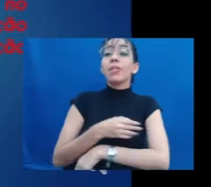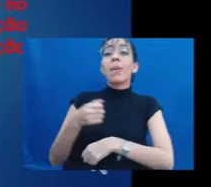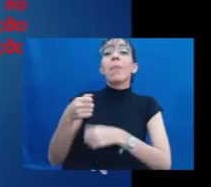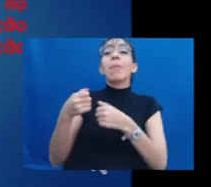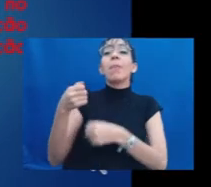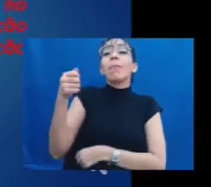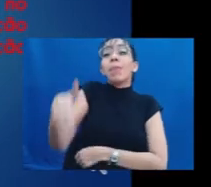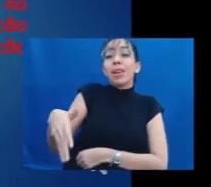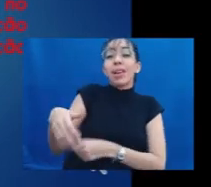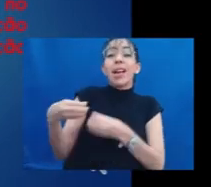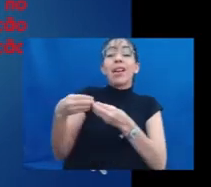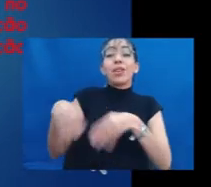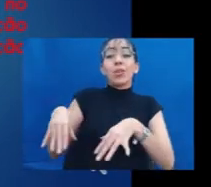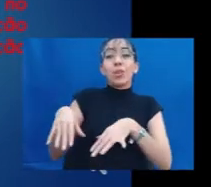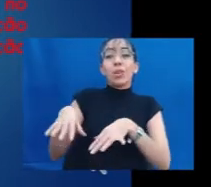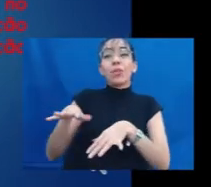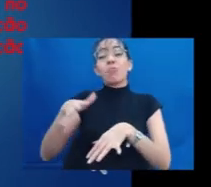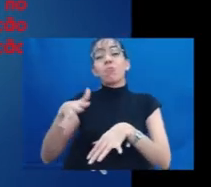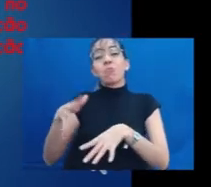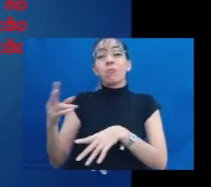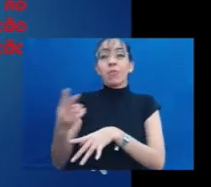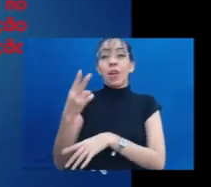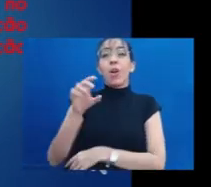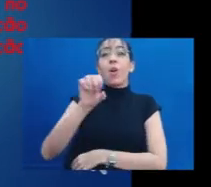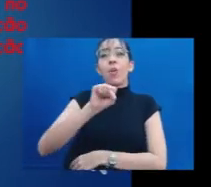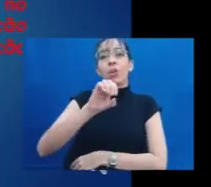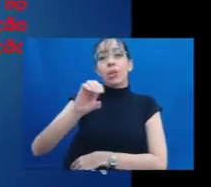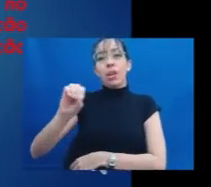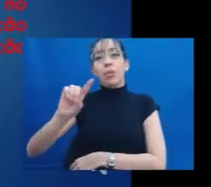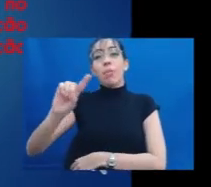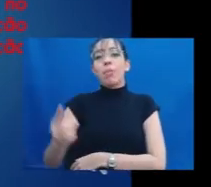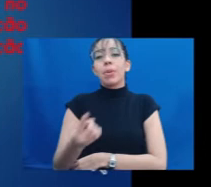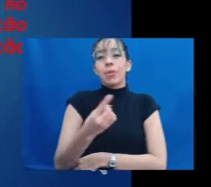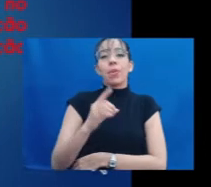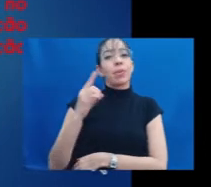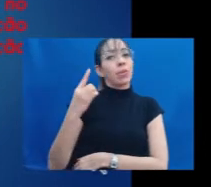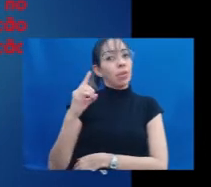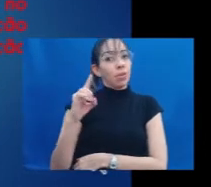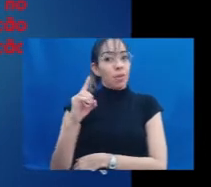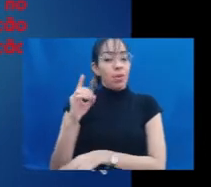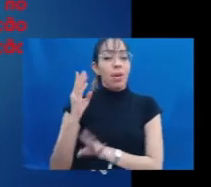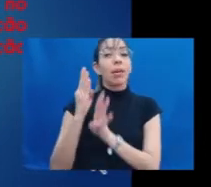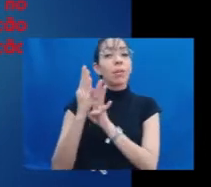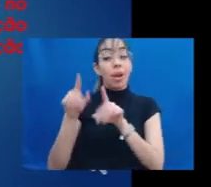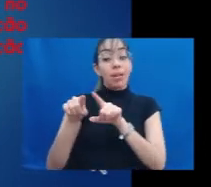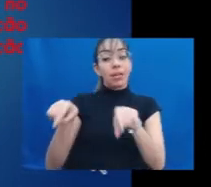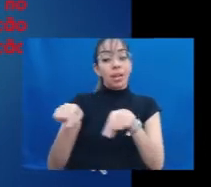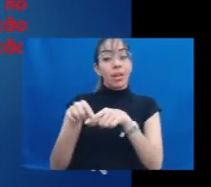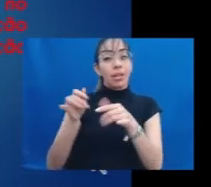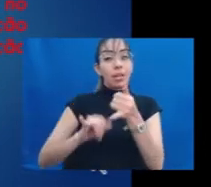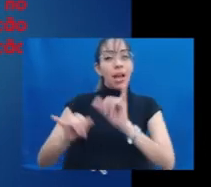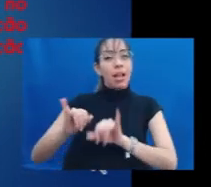dessa sequela gravíssima, o prejuízo do laboratório foi calculado em torno de 800 mil dólares. Então